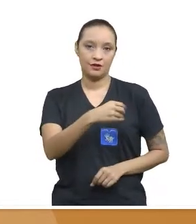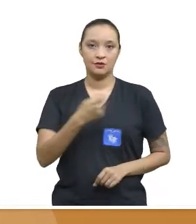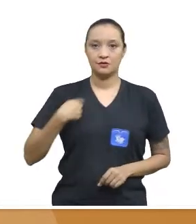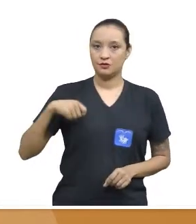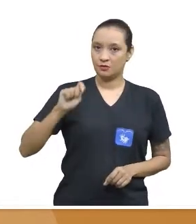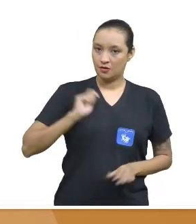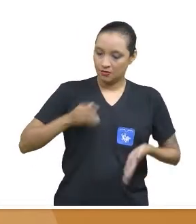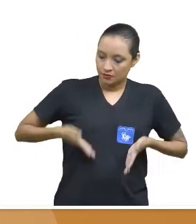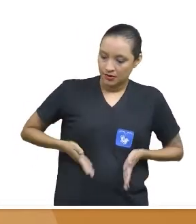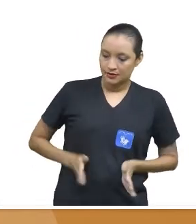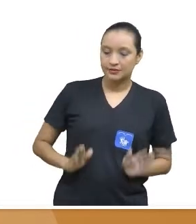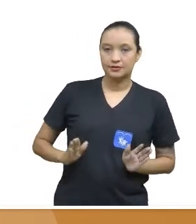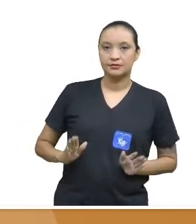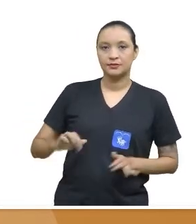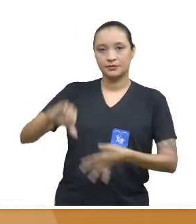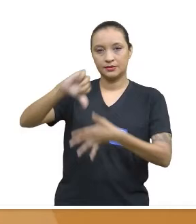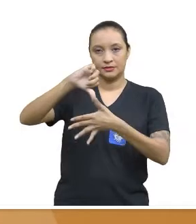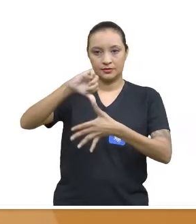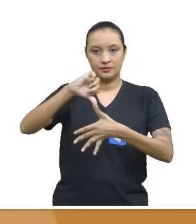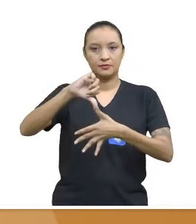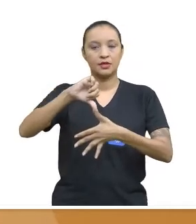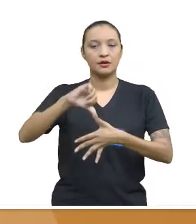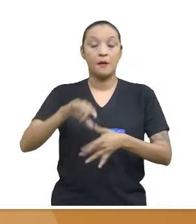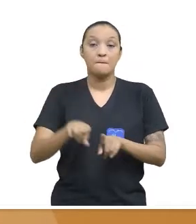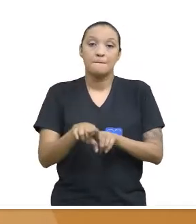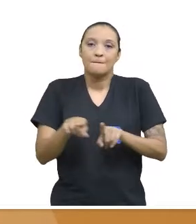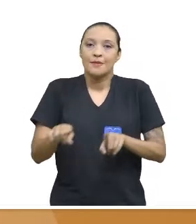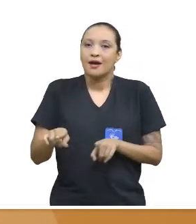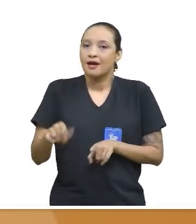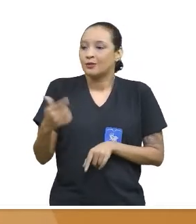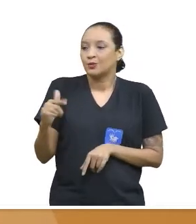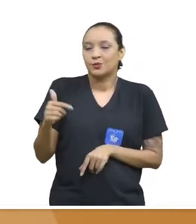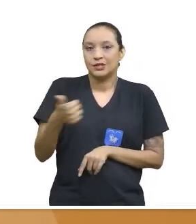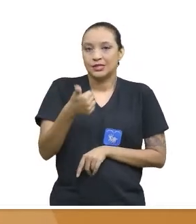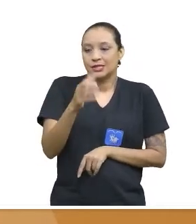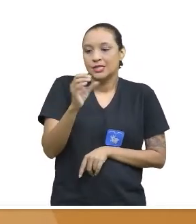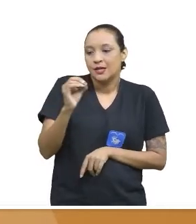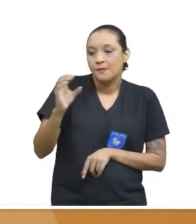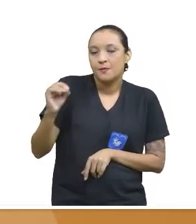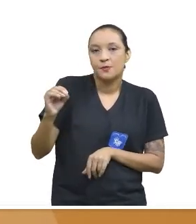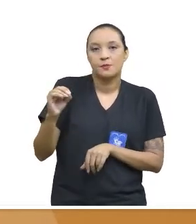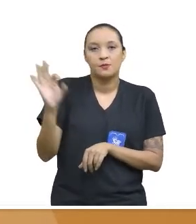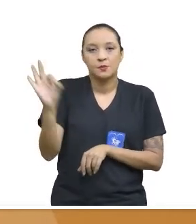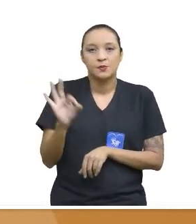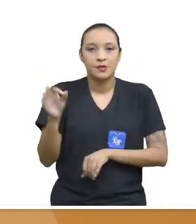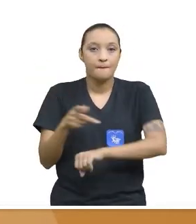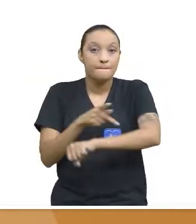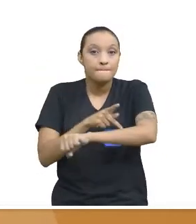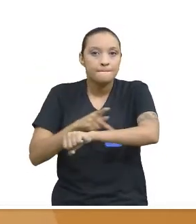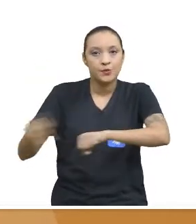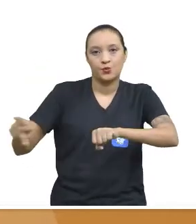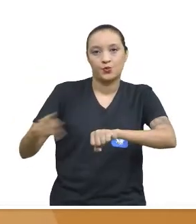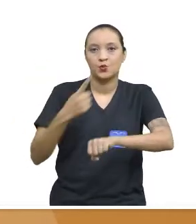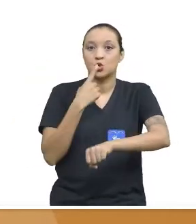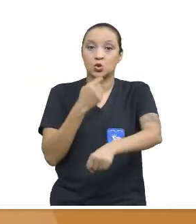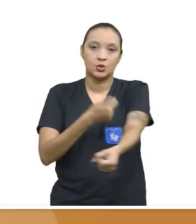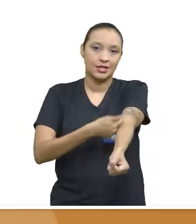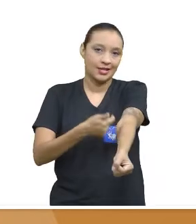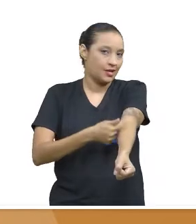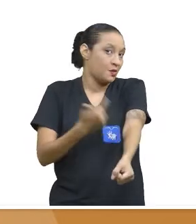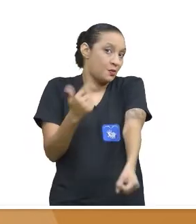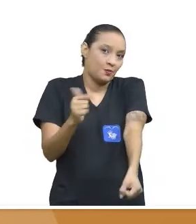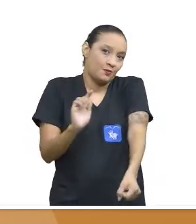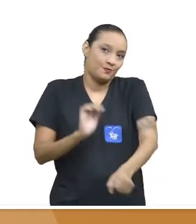América, mas que não são 100% puros de sangue. E o que os faz impuro? Aí a gente vai para